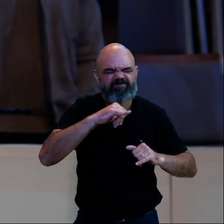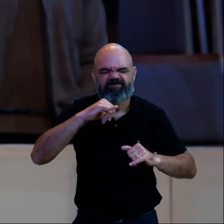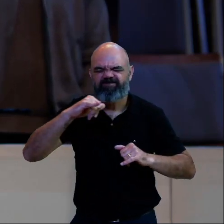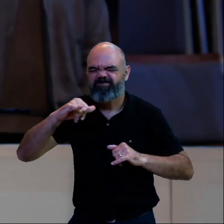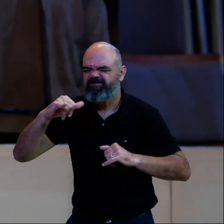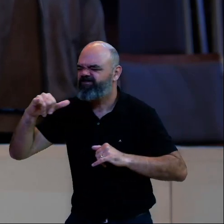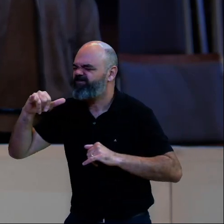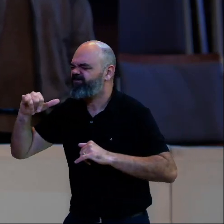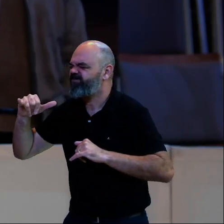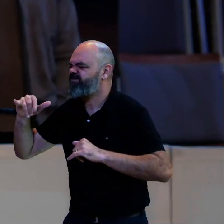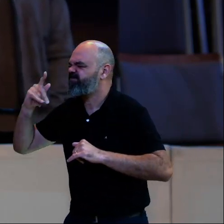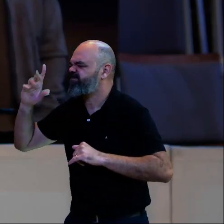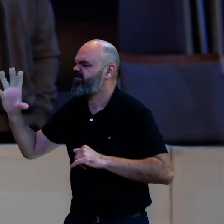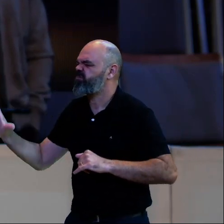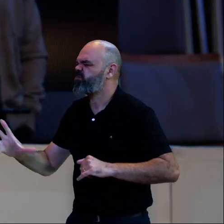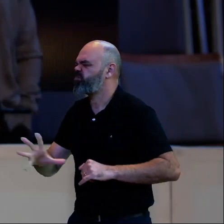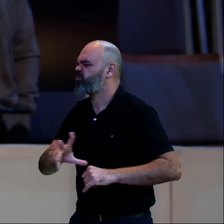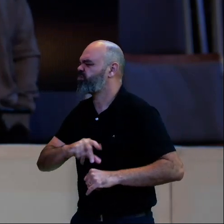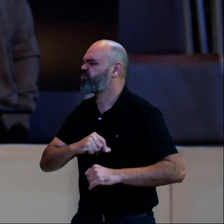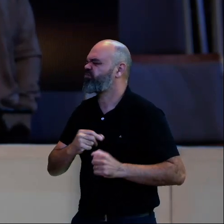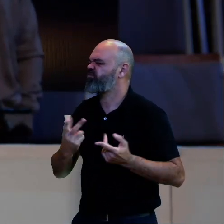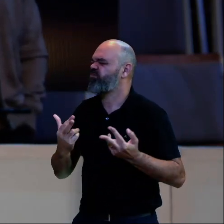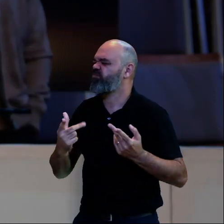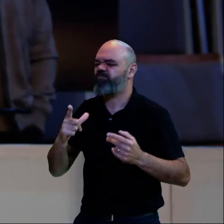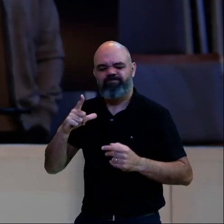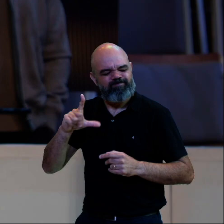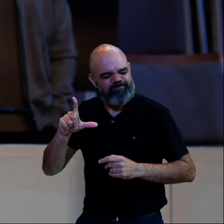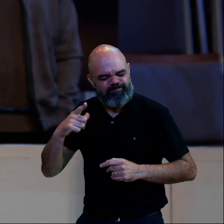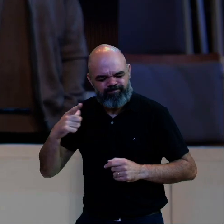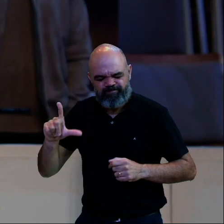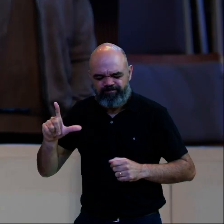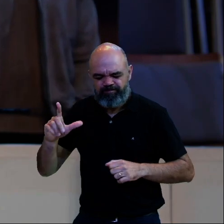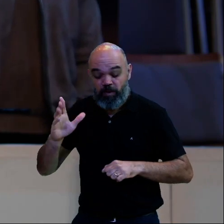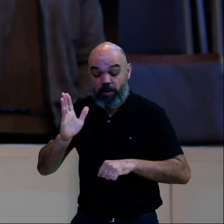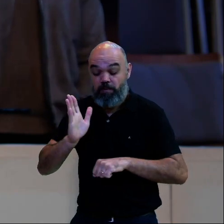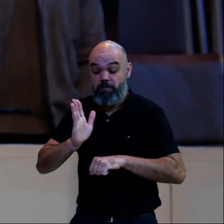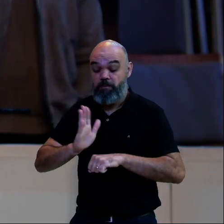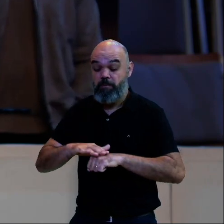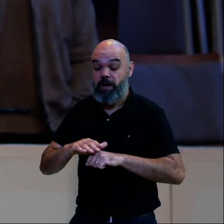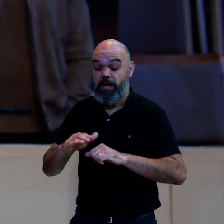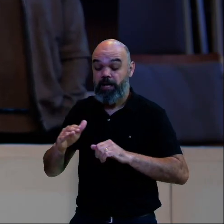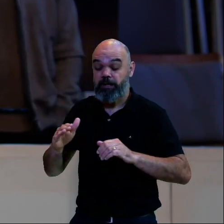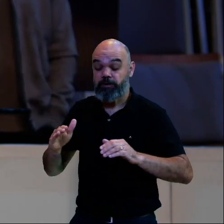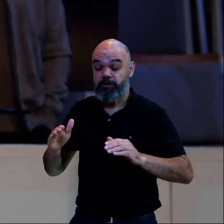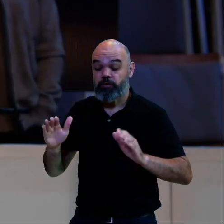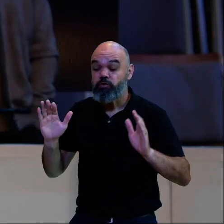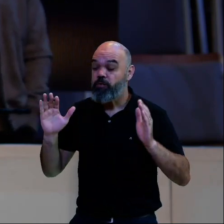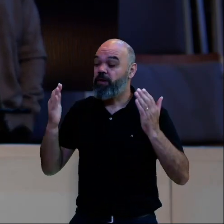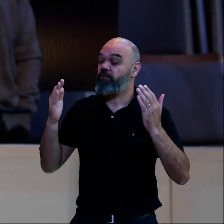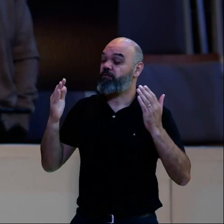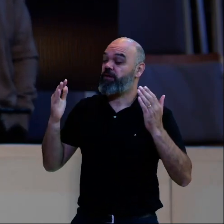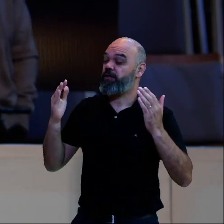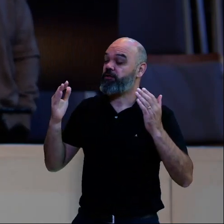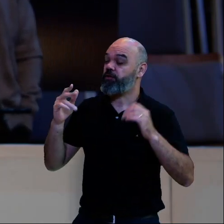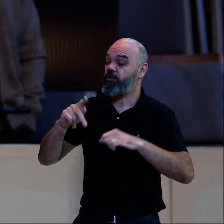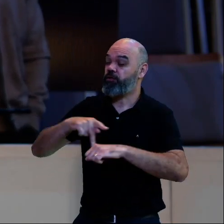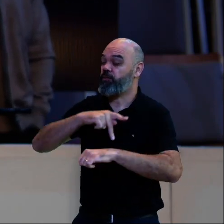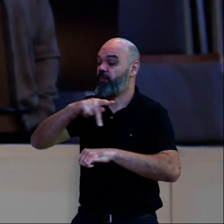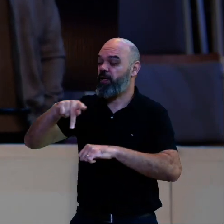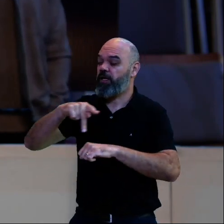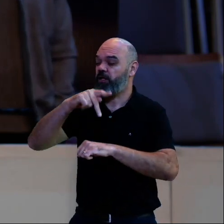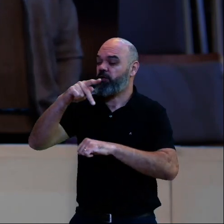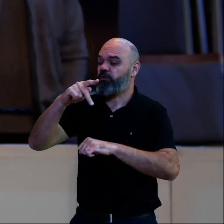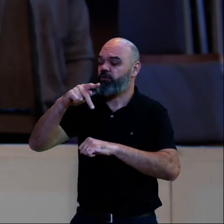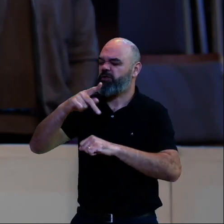amor igual ao seu, muito mais só do que uma celebração da Páscoa, que para a gente já tem um valor